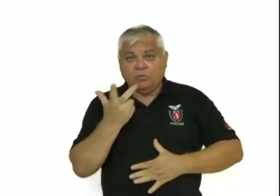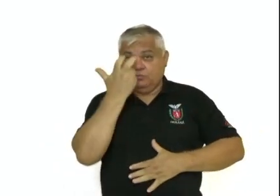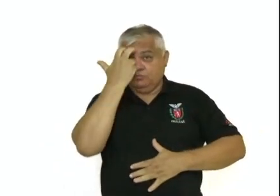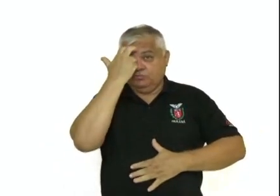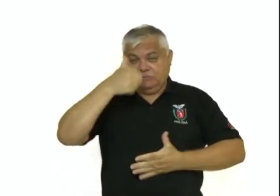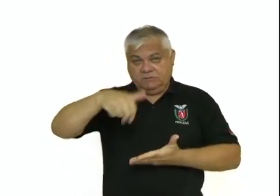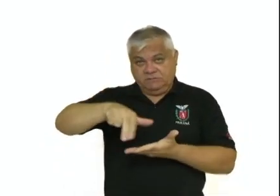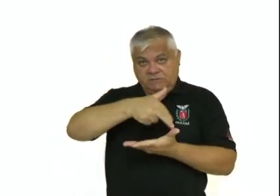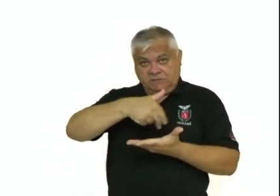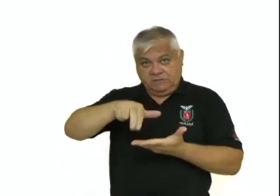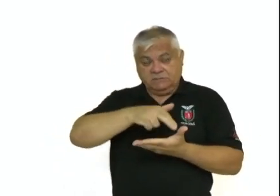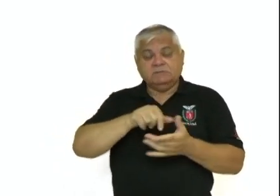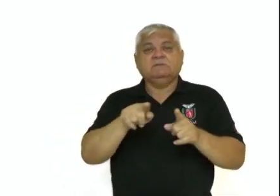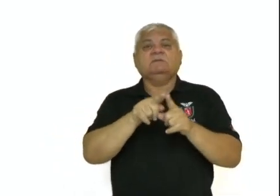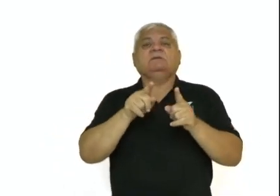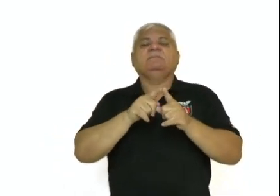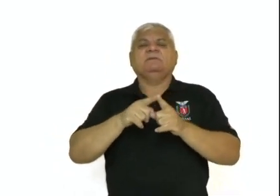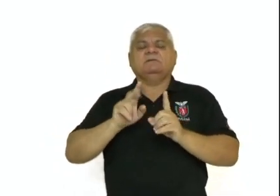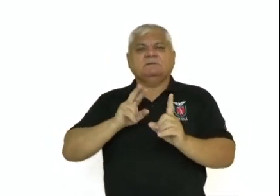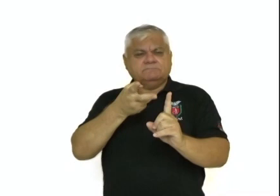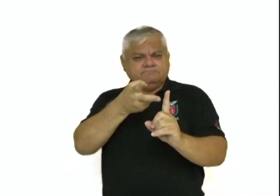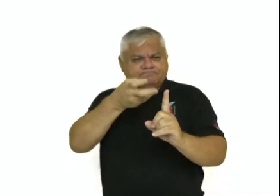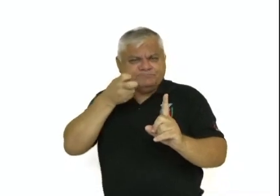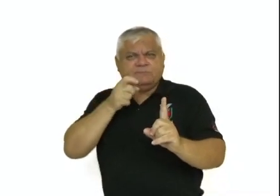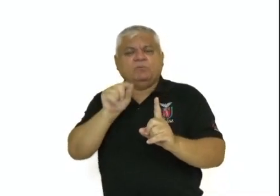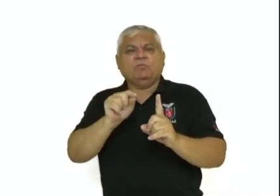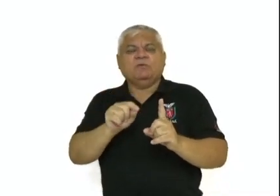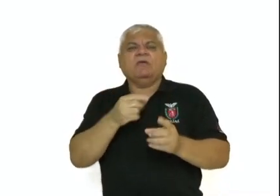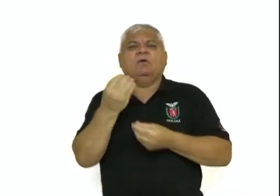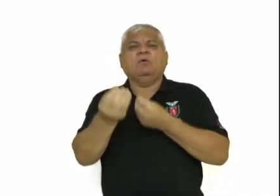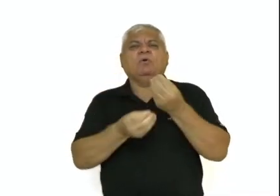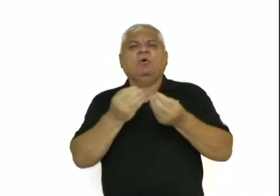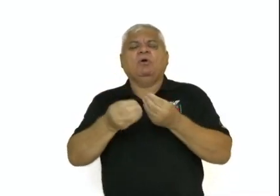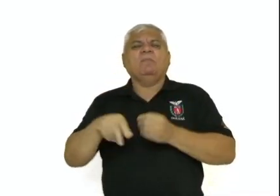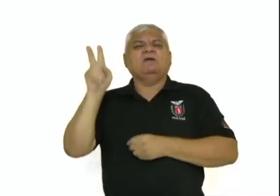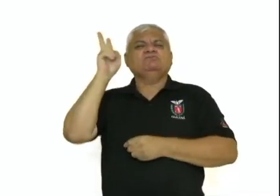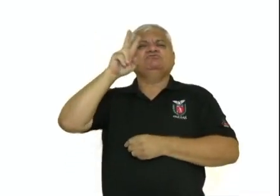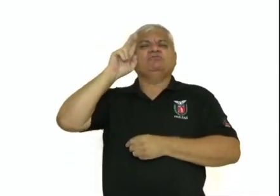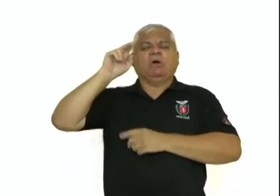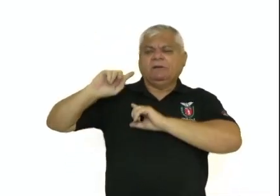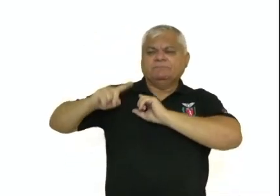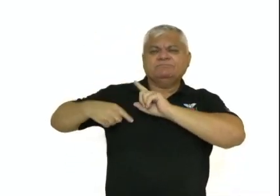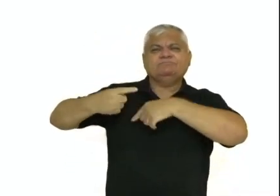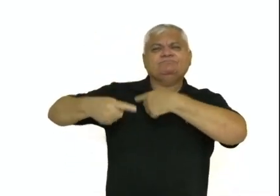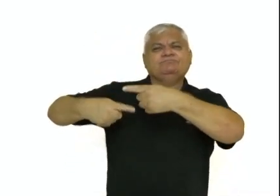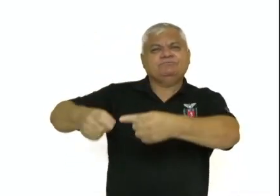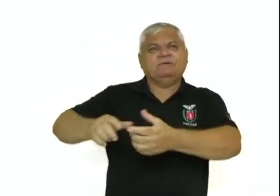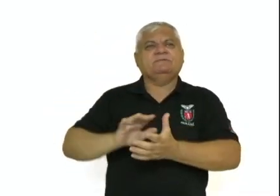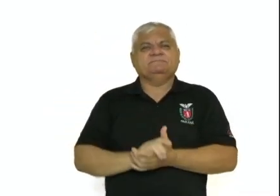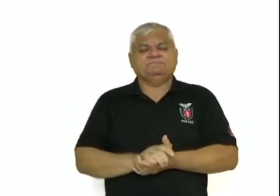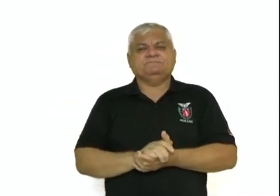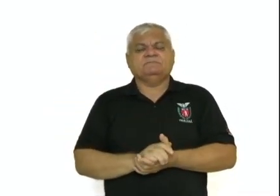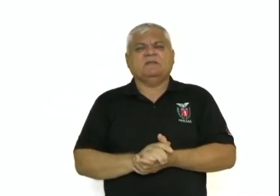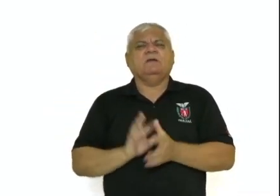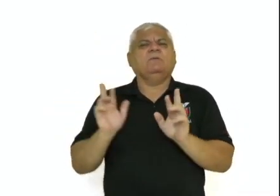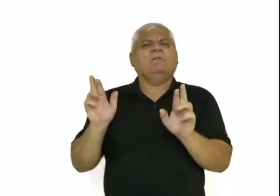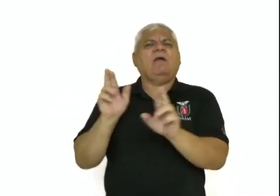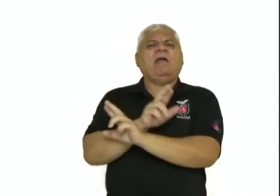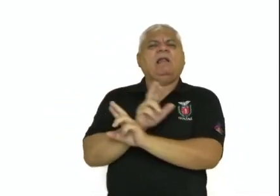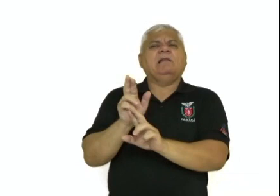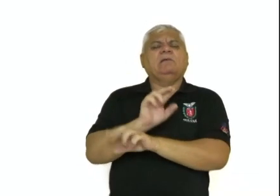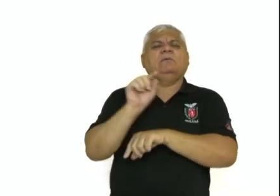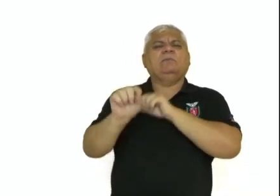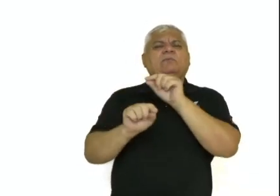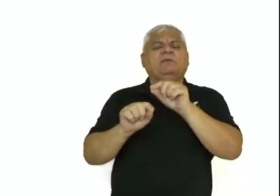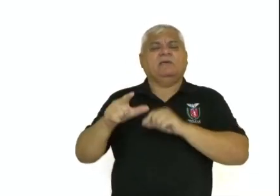dança e reconhecer as formas representativas da evolução histórica da dança. Então, quais são essas relações